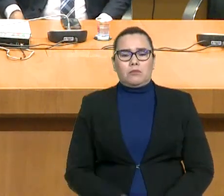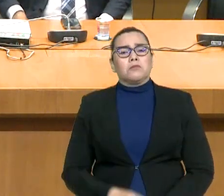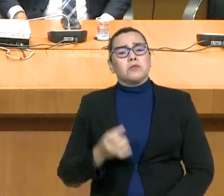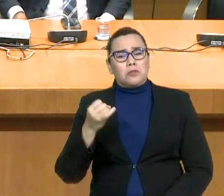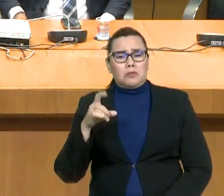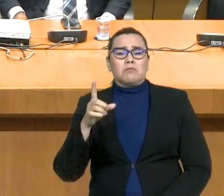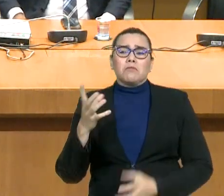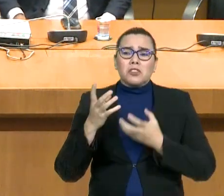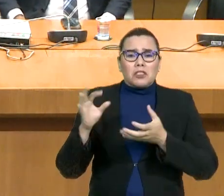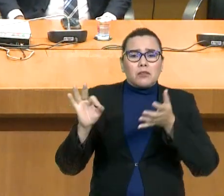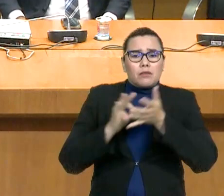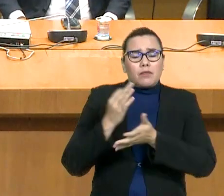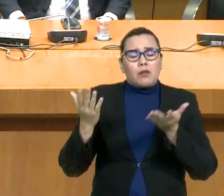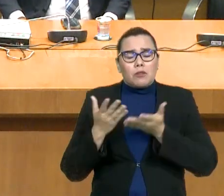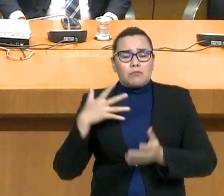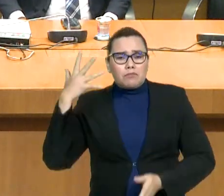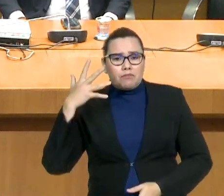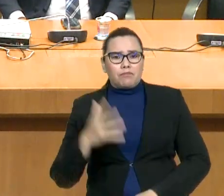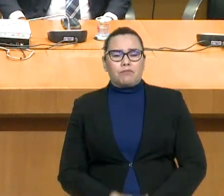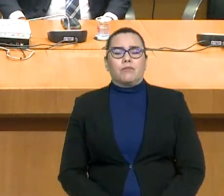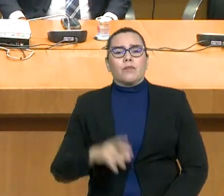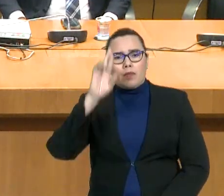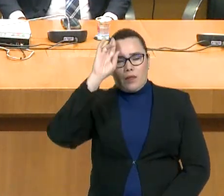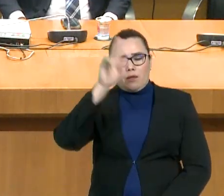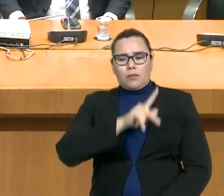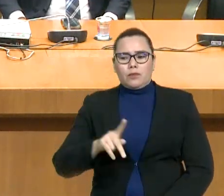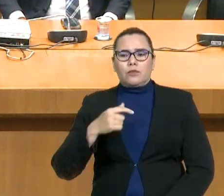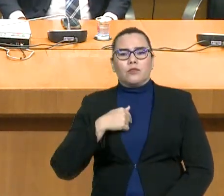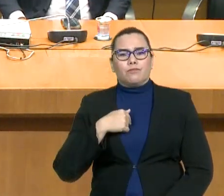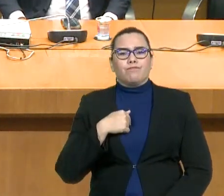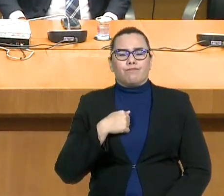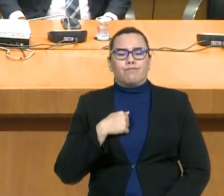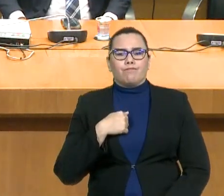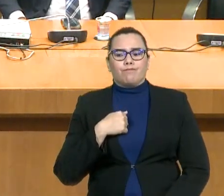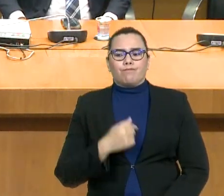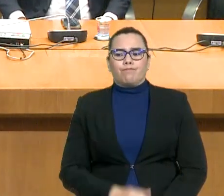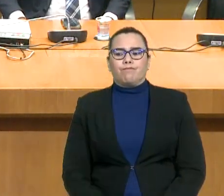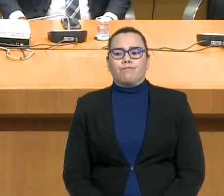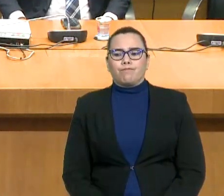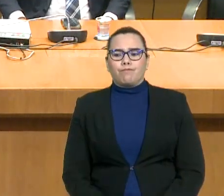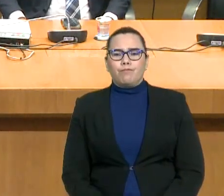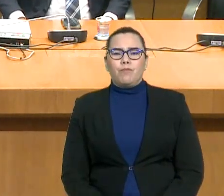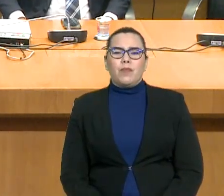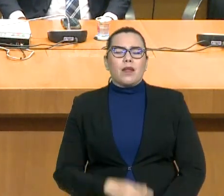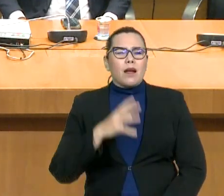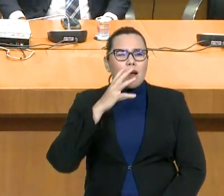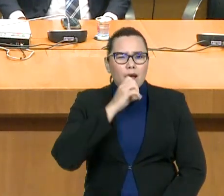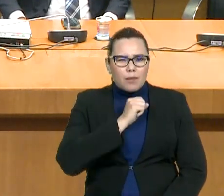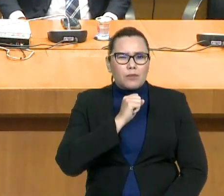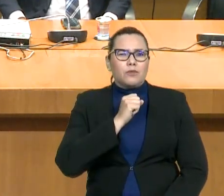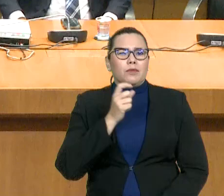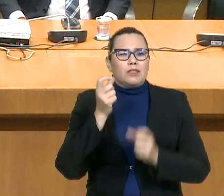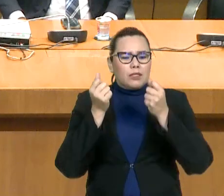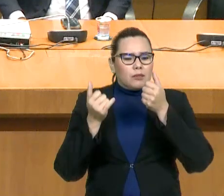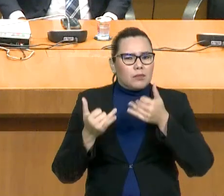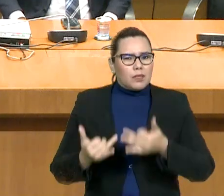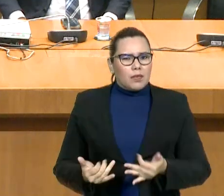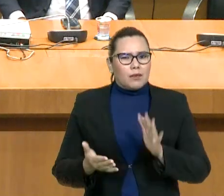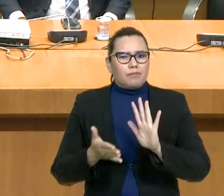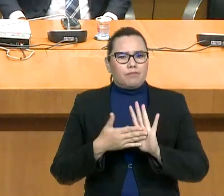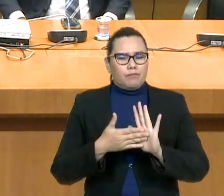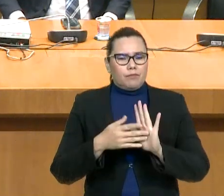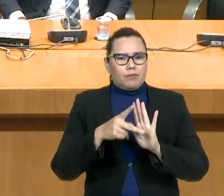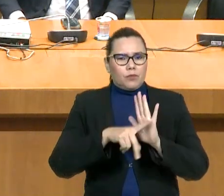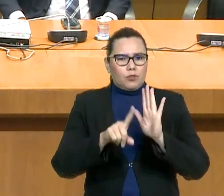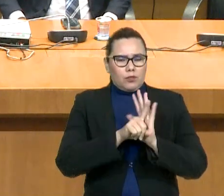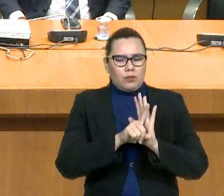presidente, caros colegas deputados, eu gostaria de fazer uma breve justificativa sobre esse projeto.